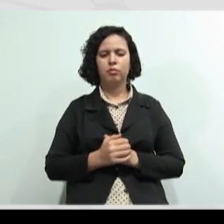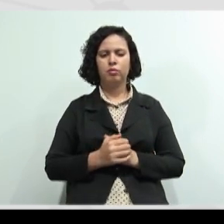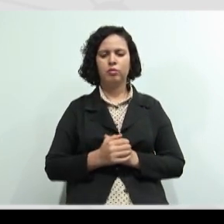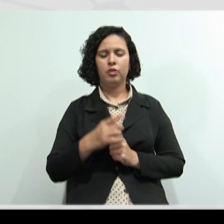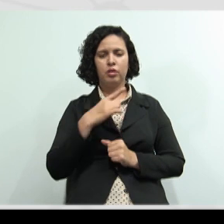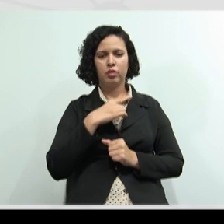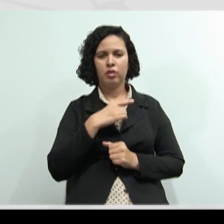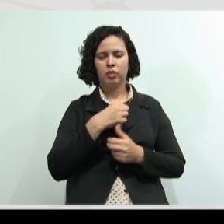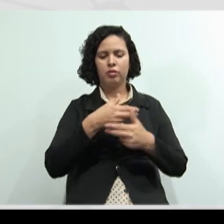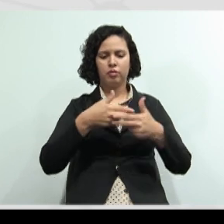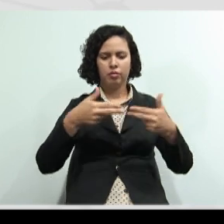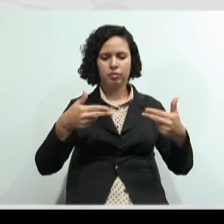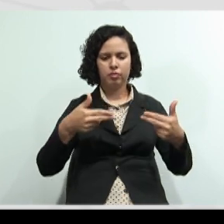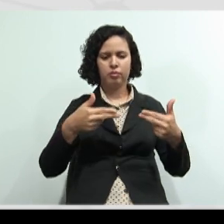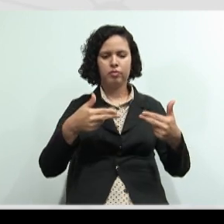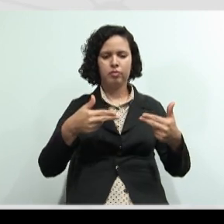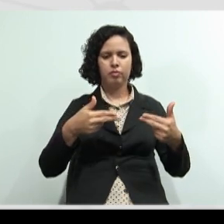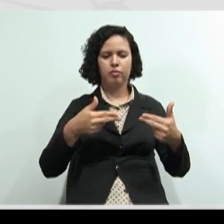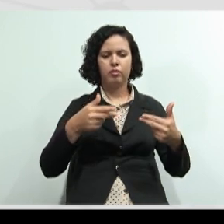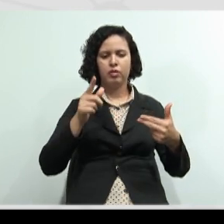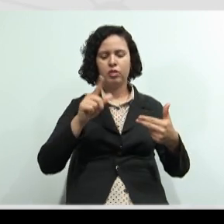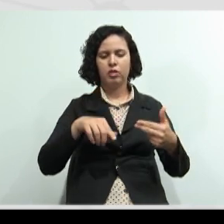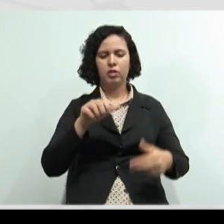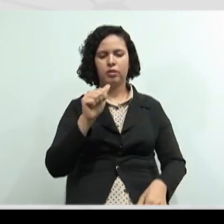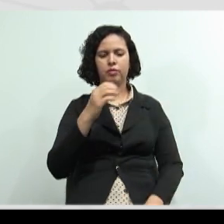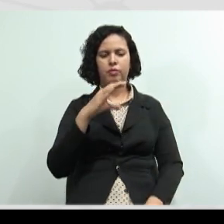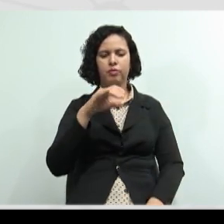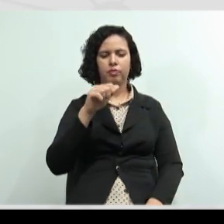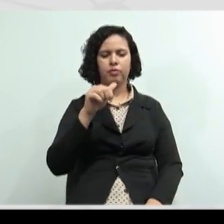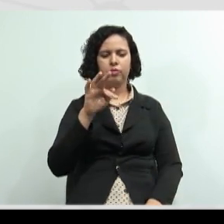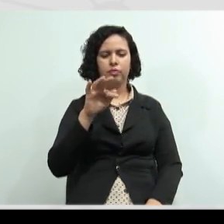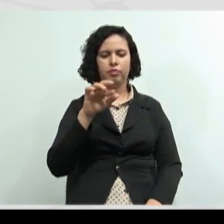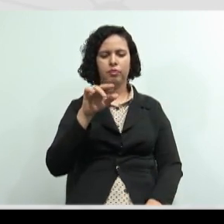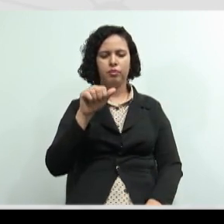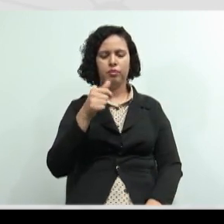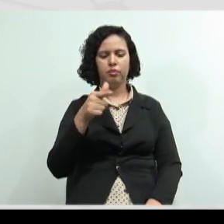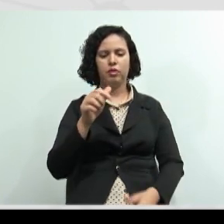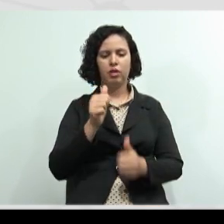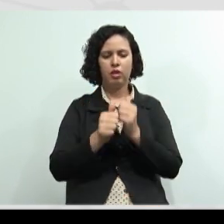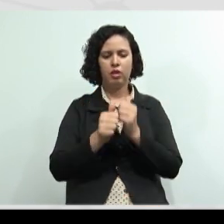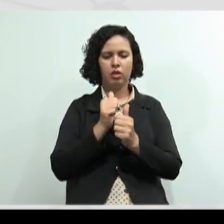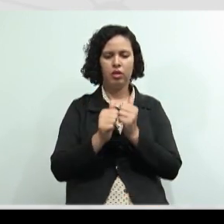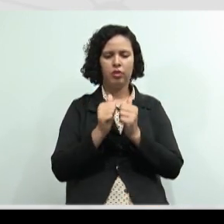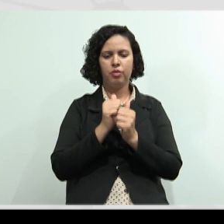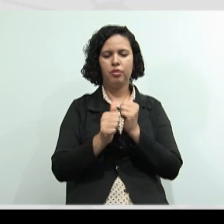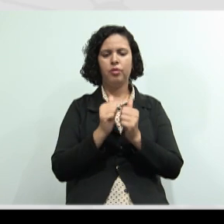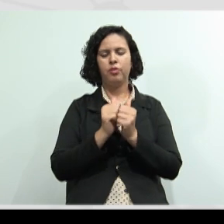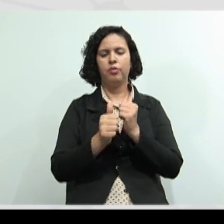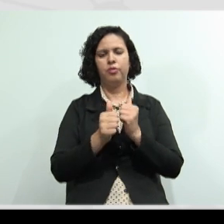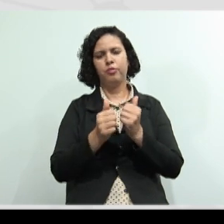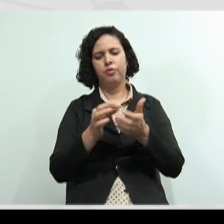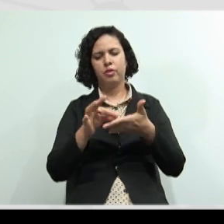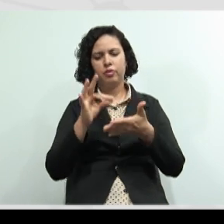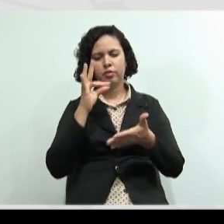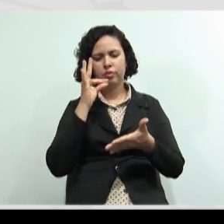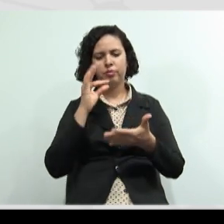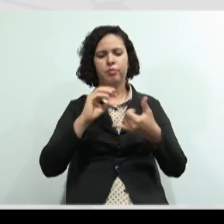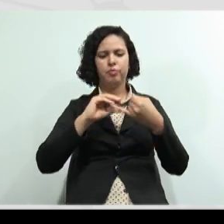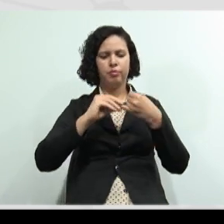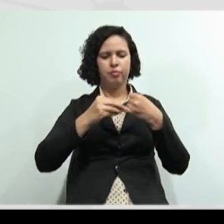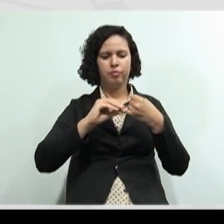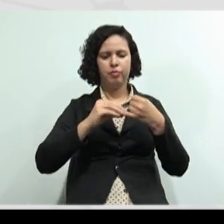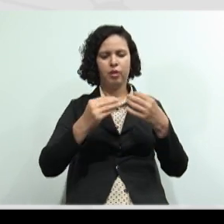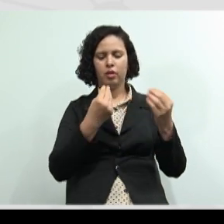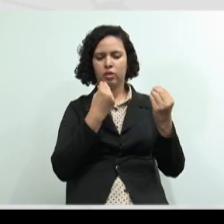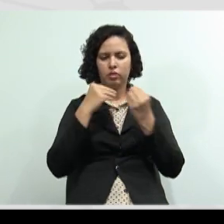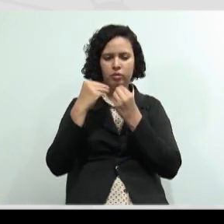seguintes produtos e atividades: o açafrão, arroz, cana-de-açúcar, café, feijão, mandioca,